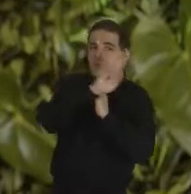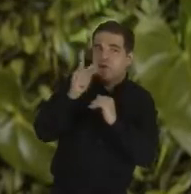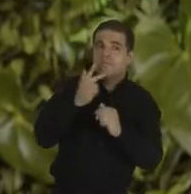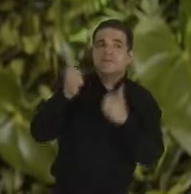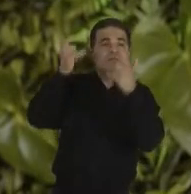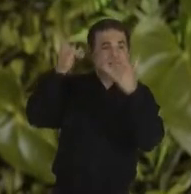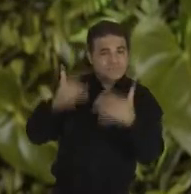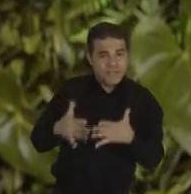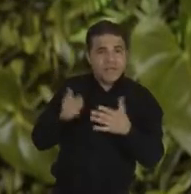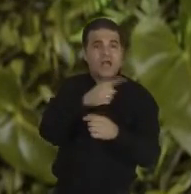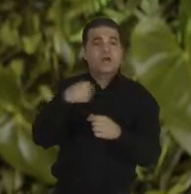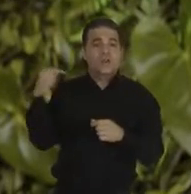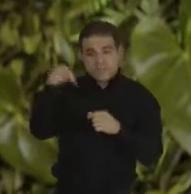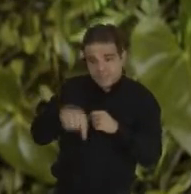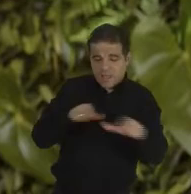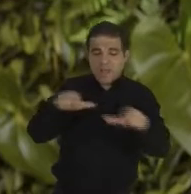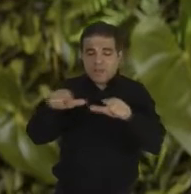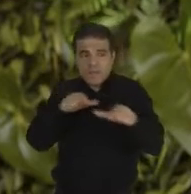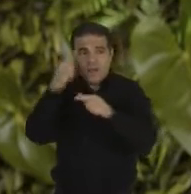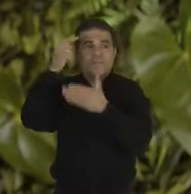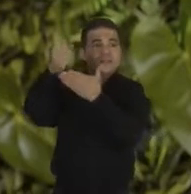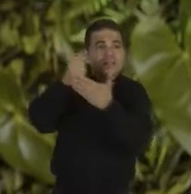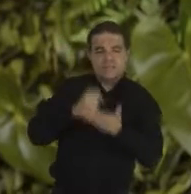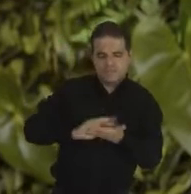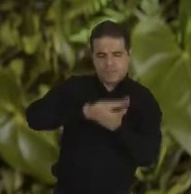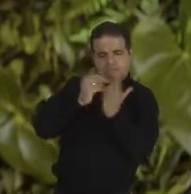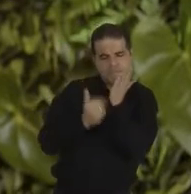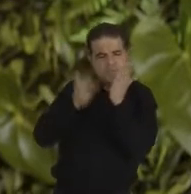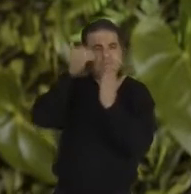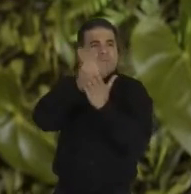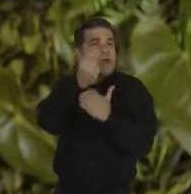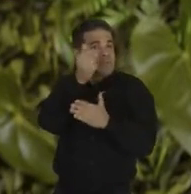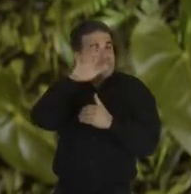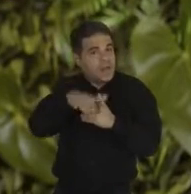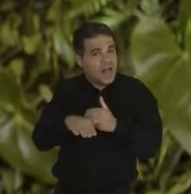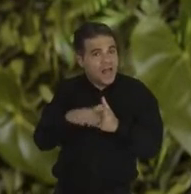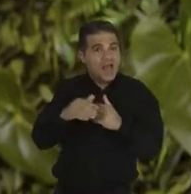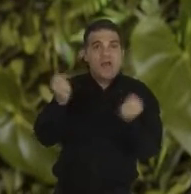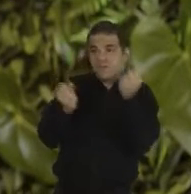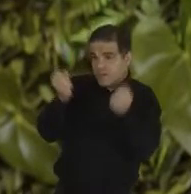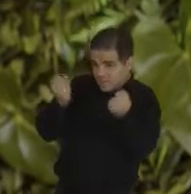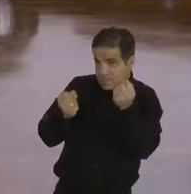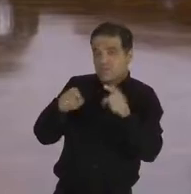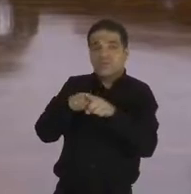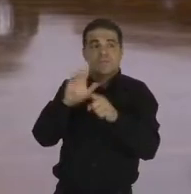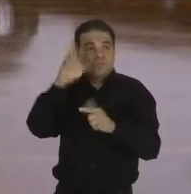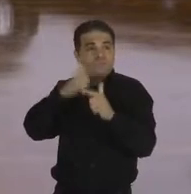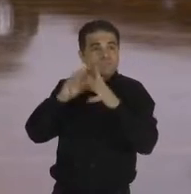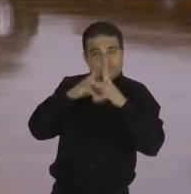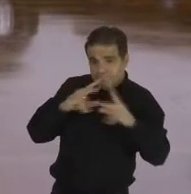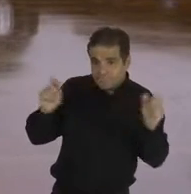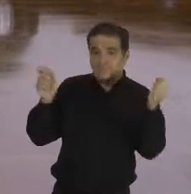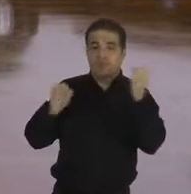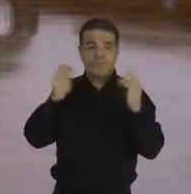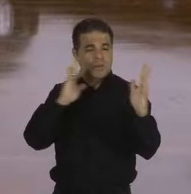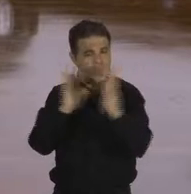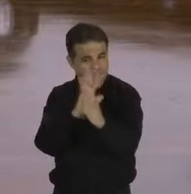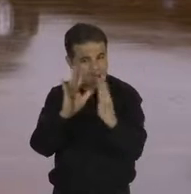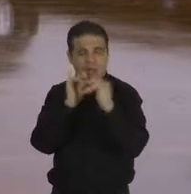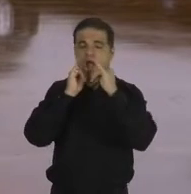e nós estamos trabalhando para trazer uma gama maior de oferta de veículos e soluções de mobilidade